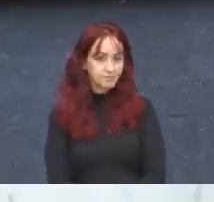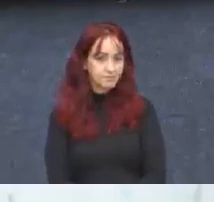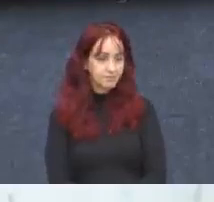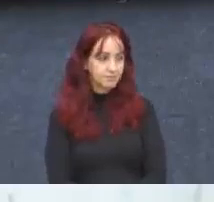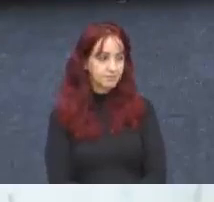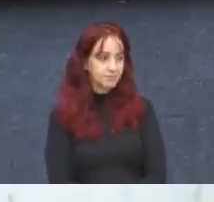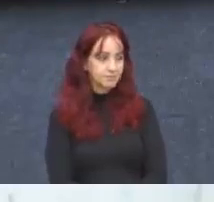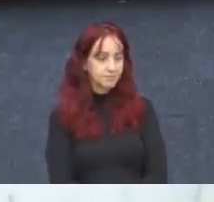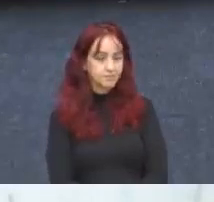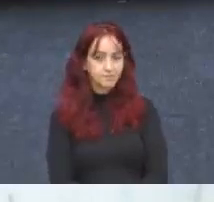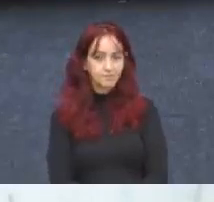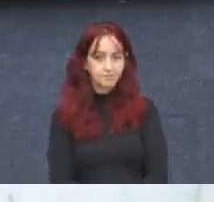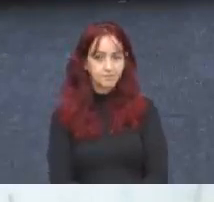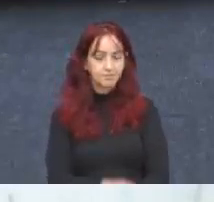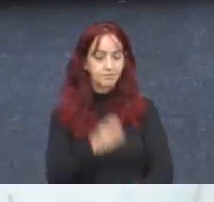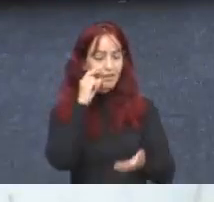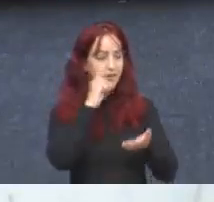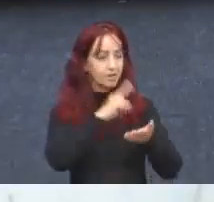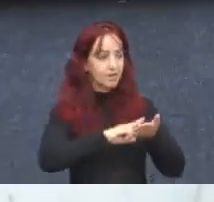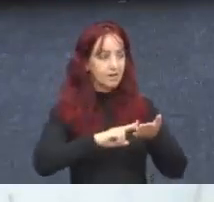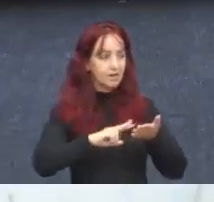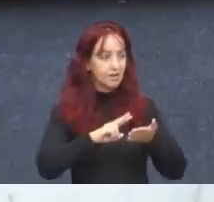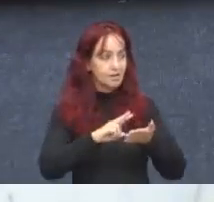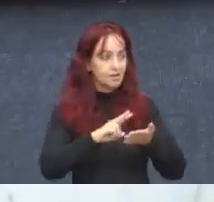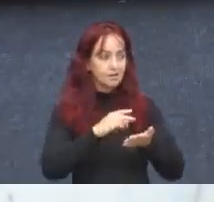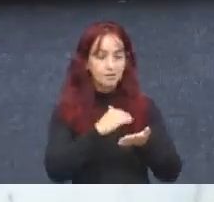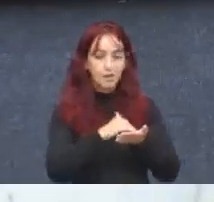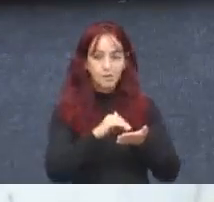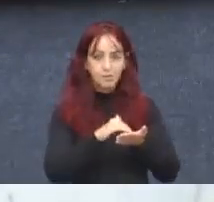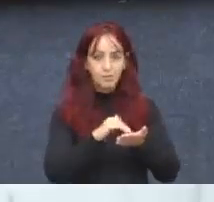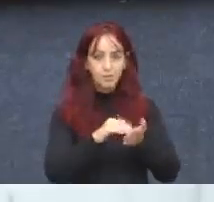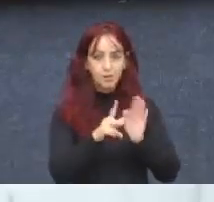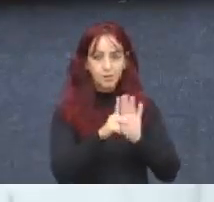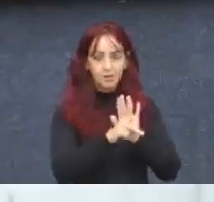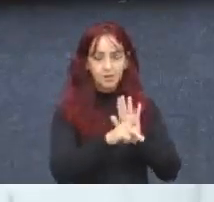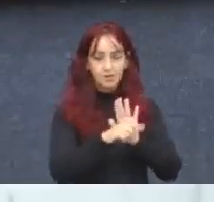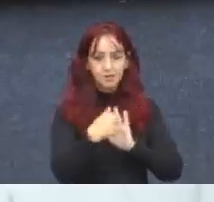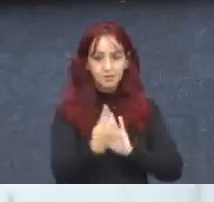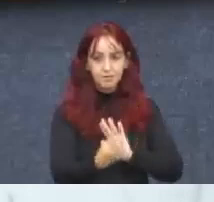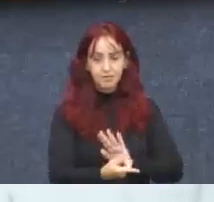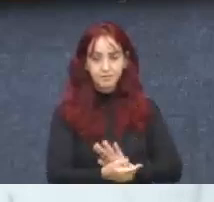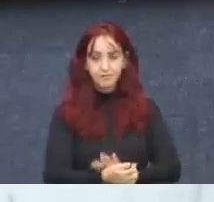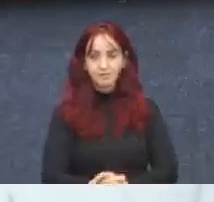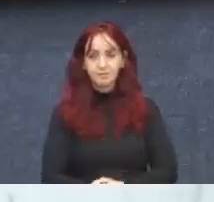Prefeito. Senhor secretário, fará a leitura do próximo projeto em pauta.